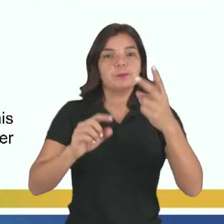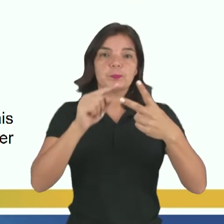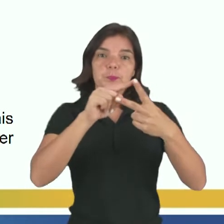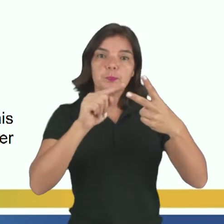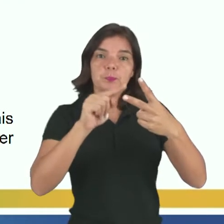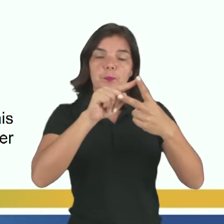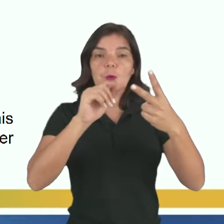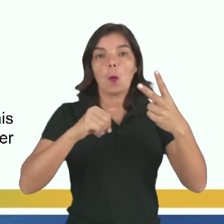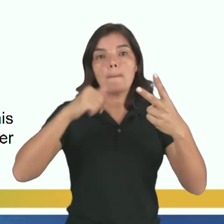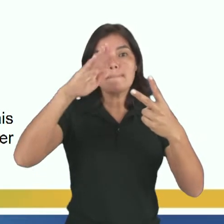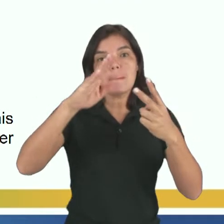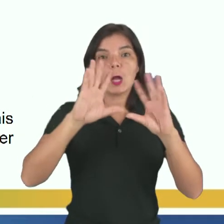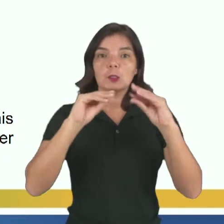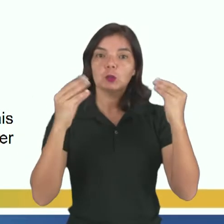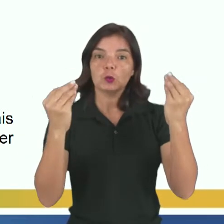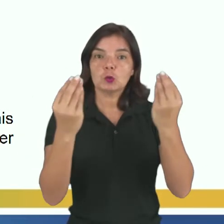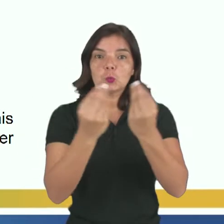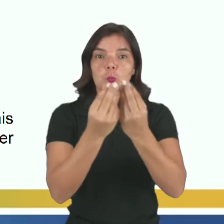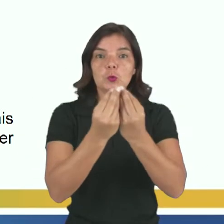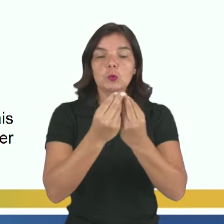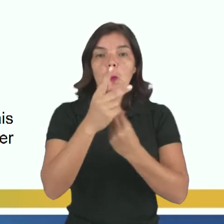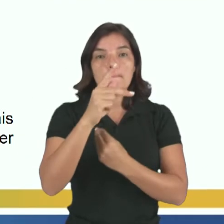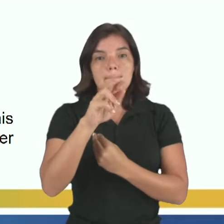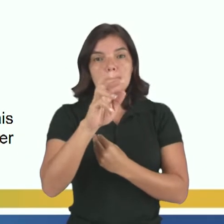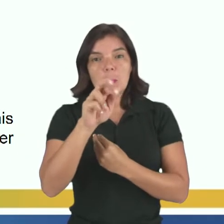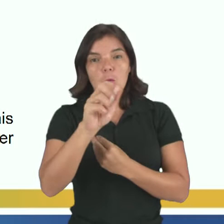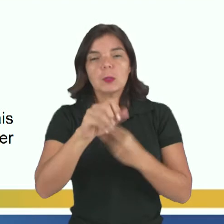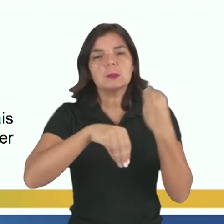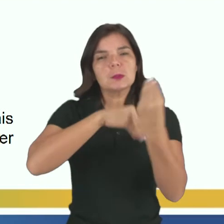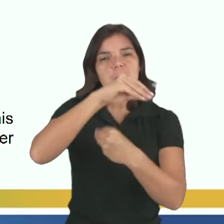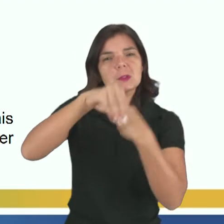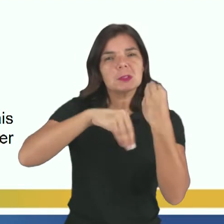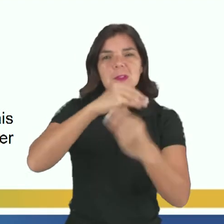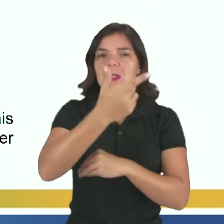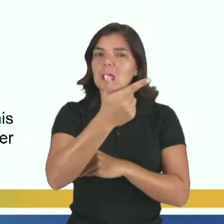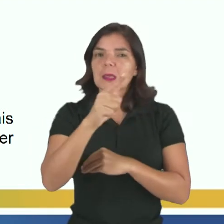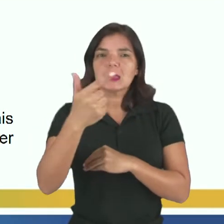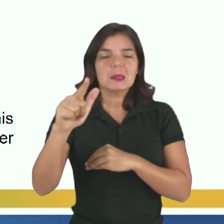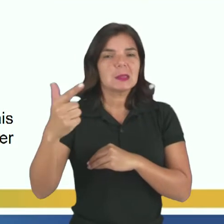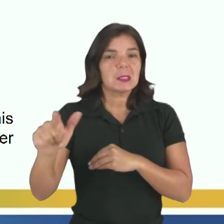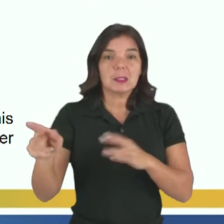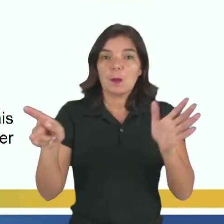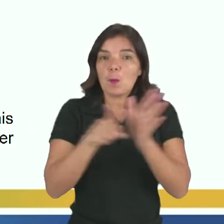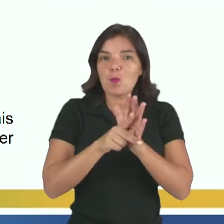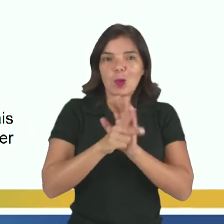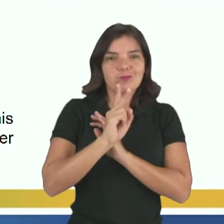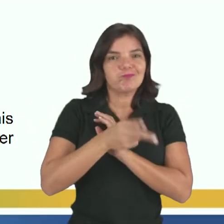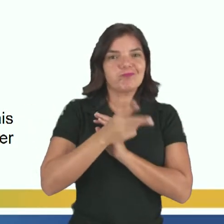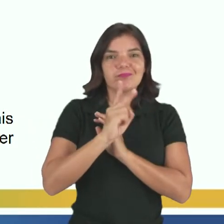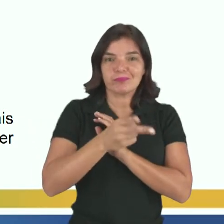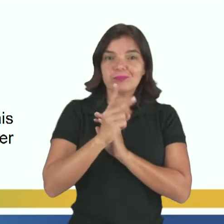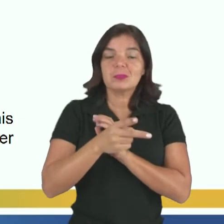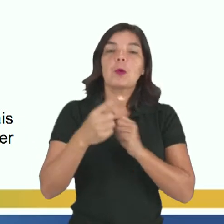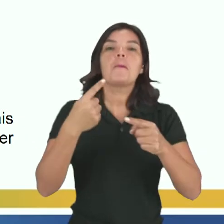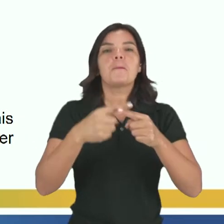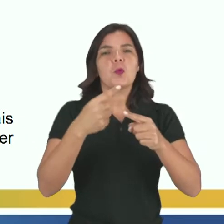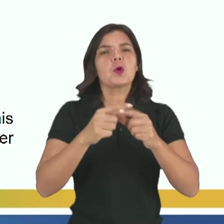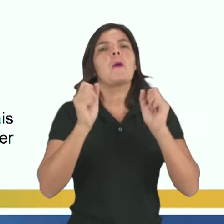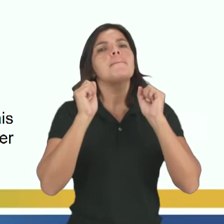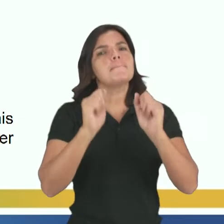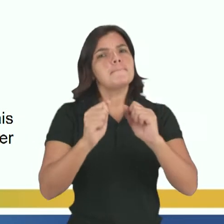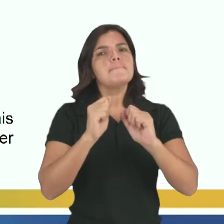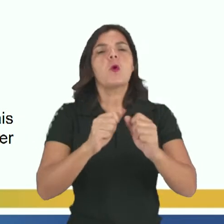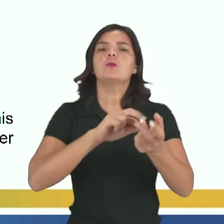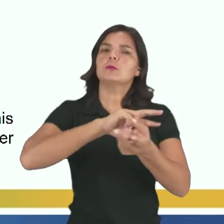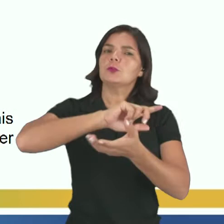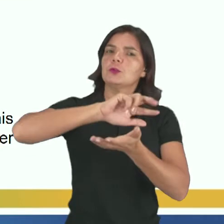2 ou mais substâncias puras. E as misturas, elas não têm densidades propriamente fixas, tá? Porque elas podem sofrer